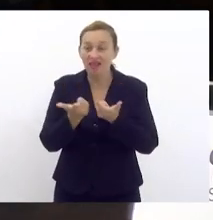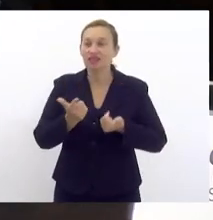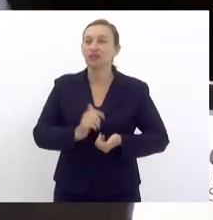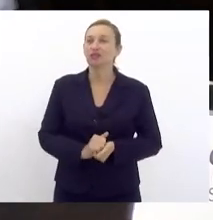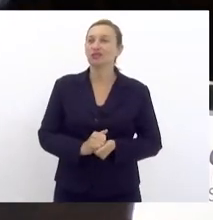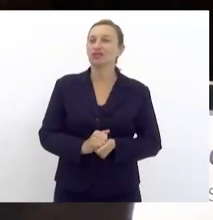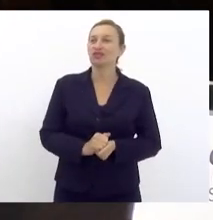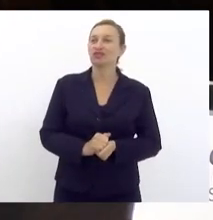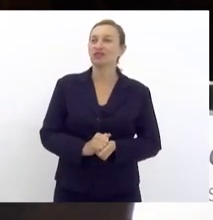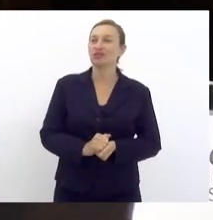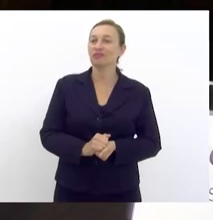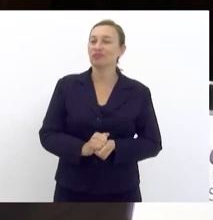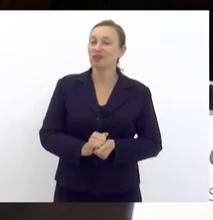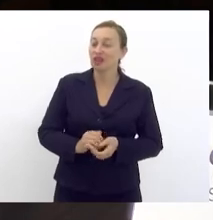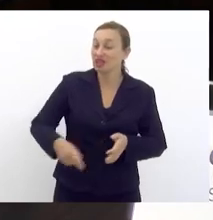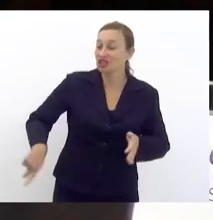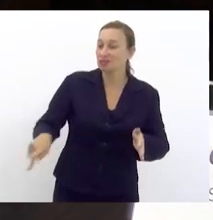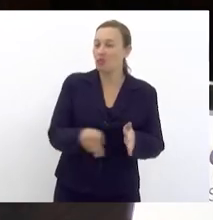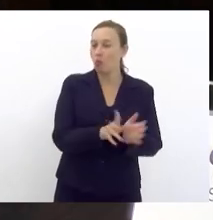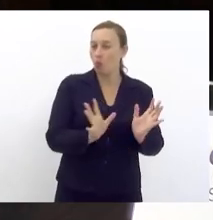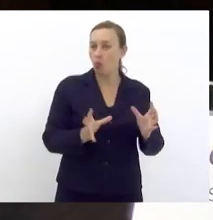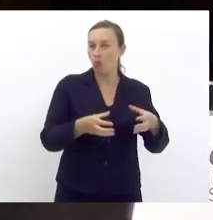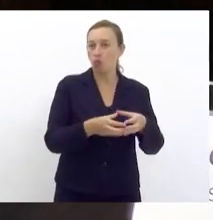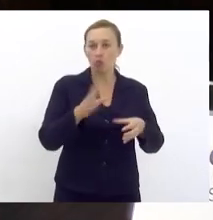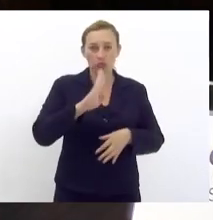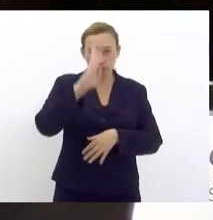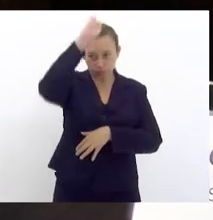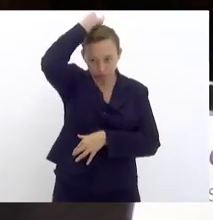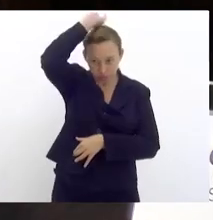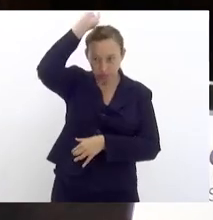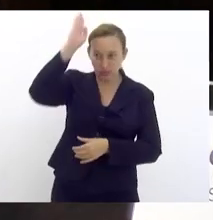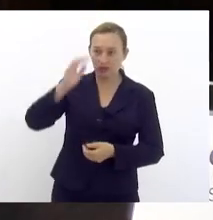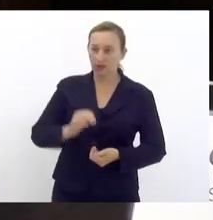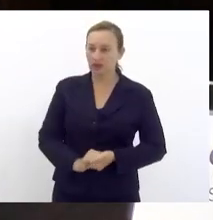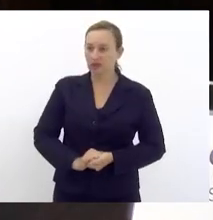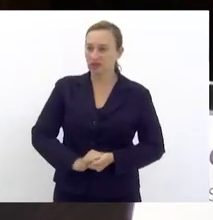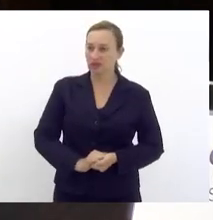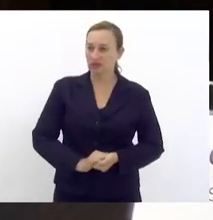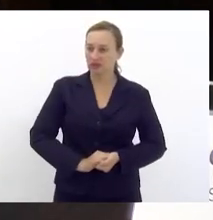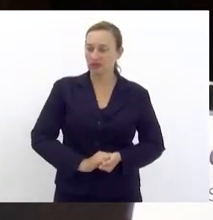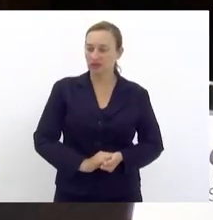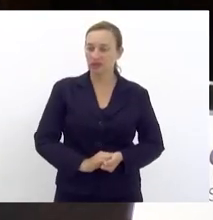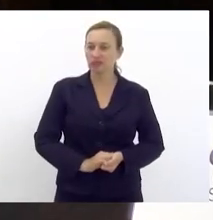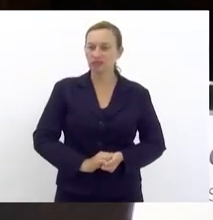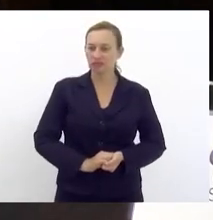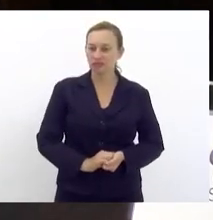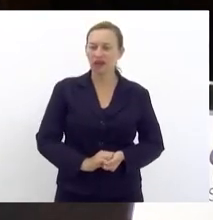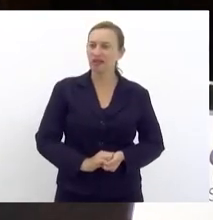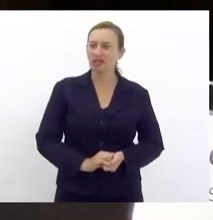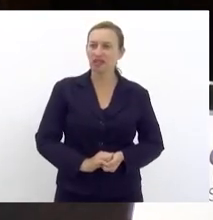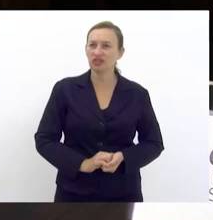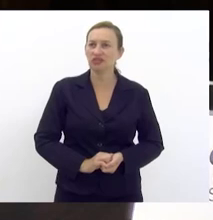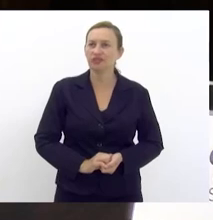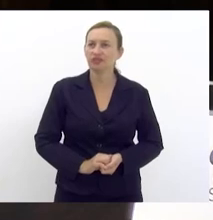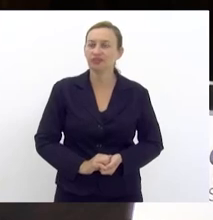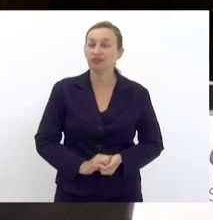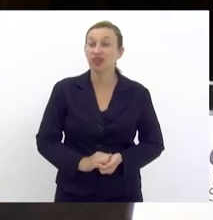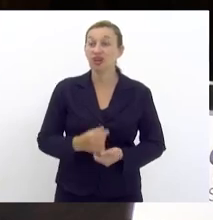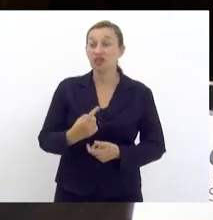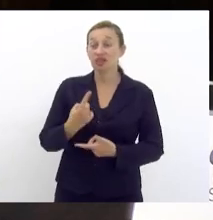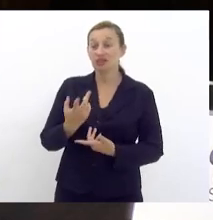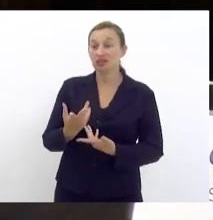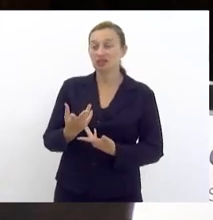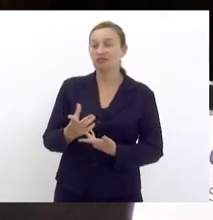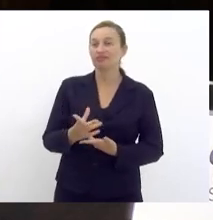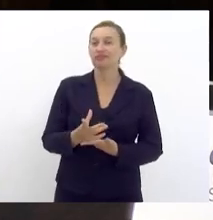vem do Corpo de Bombeiros, seja lá para prestar qualquer tipo de serviço que for, a gente traz uma